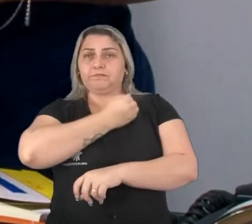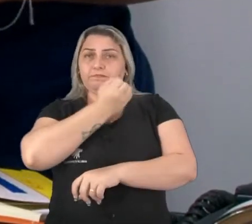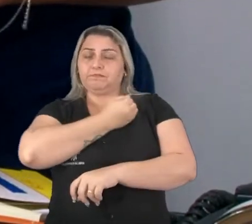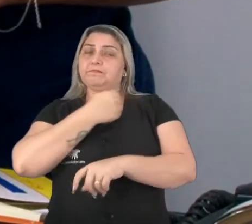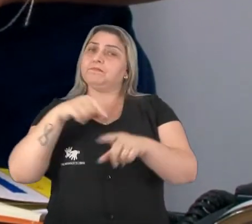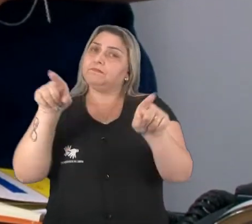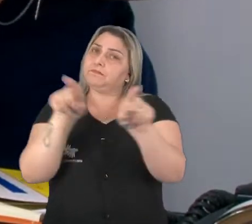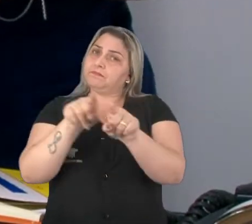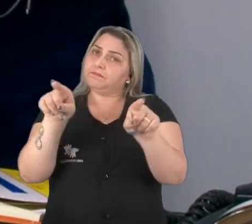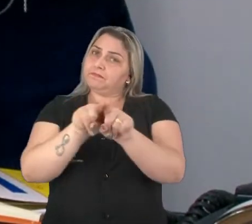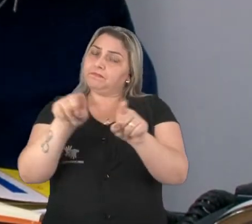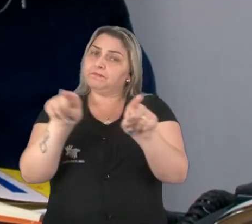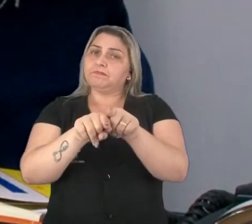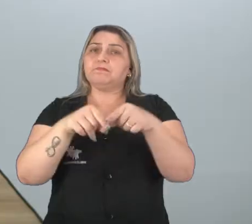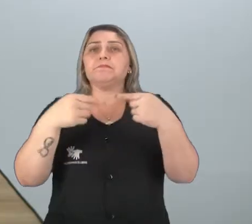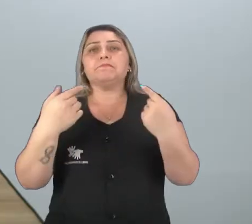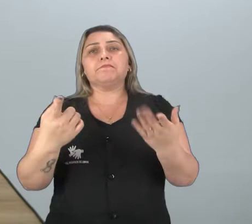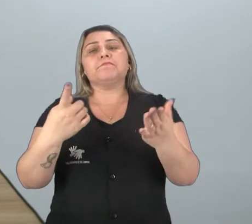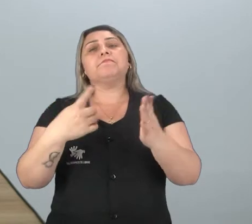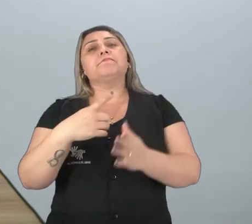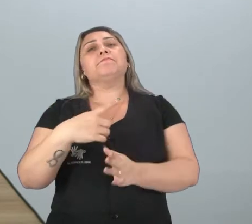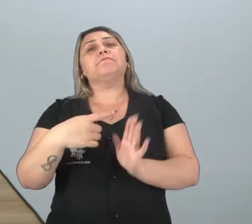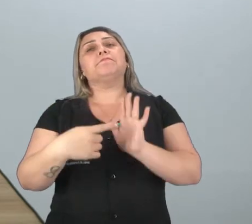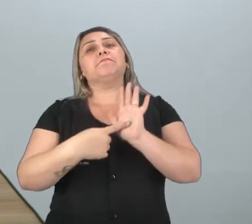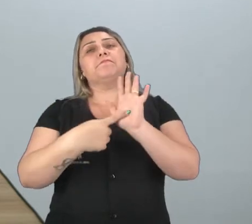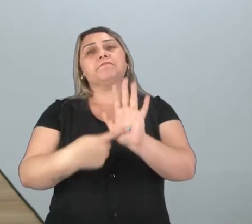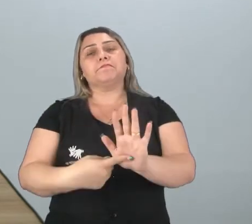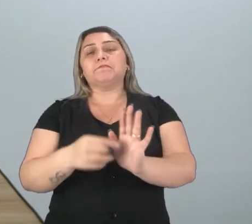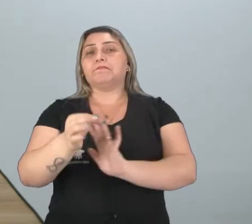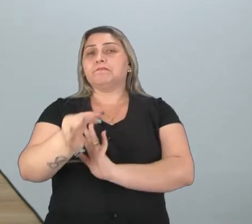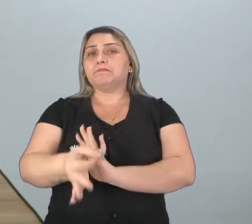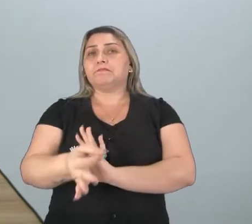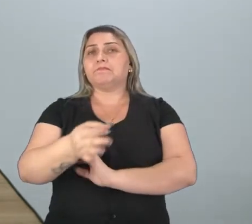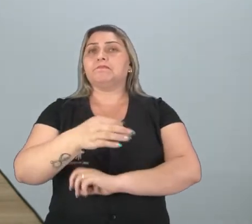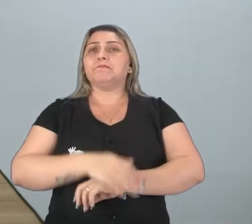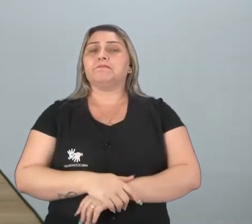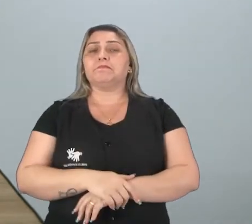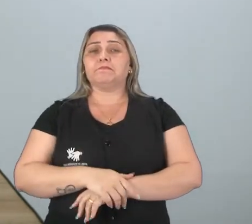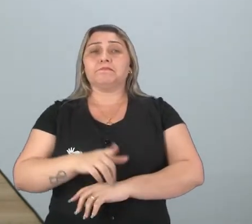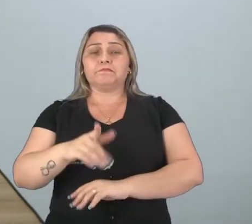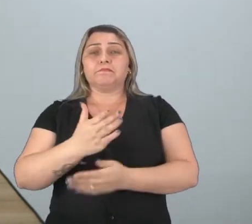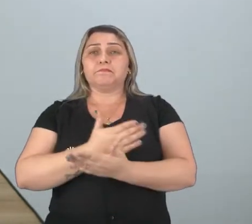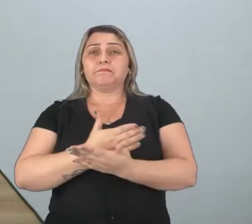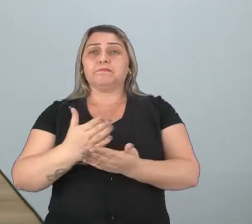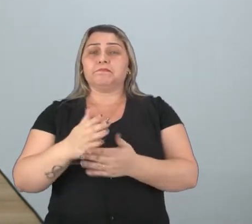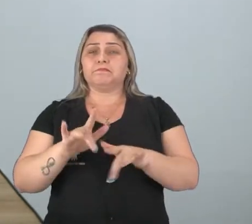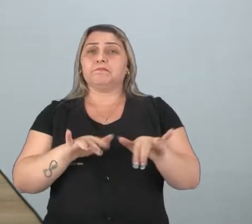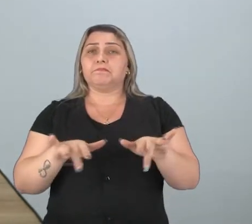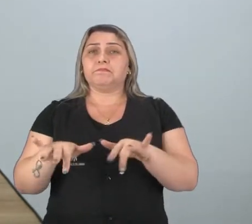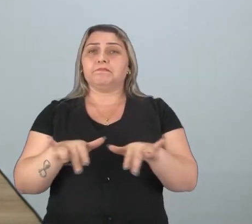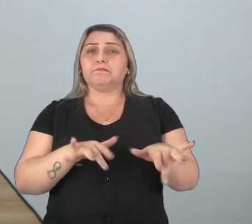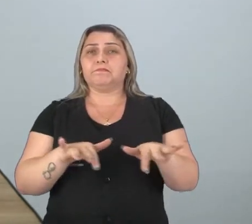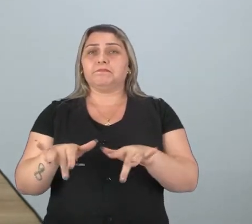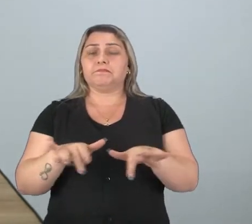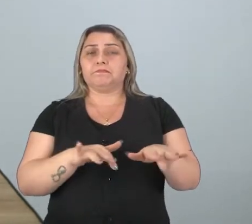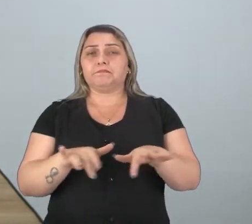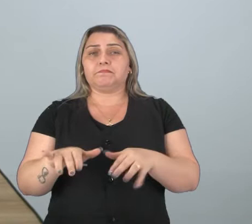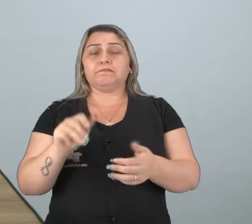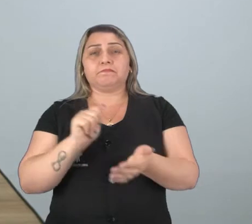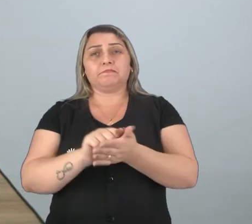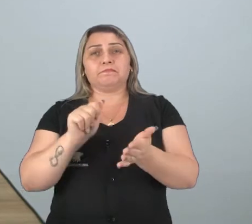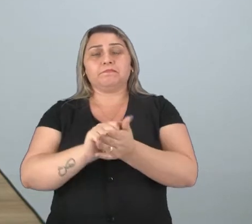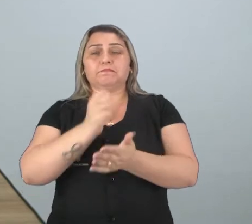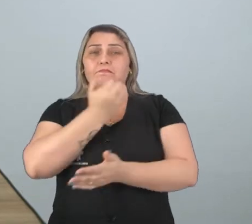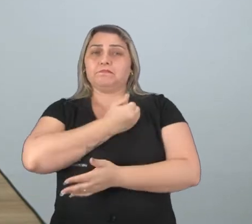números também vão aparecer, certo? Quando você começar a digitar, quiser escrever